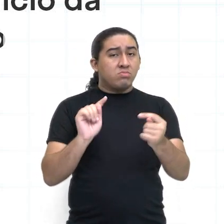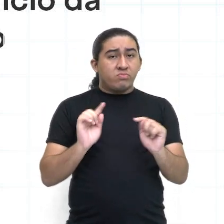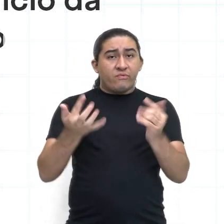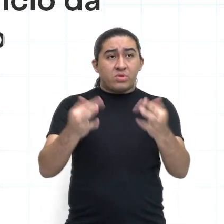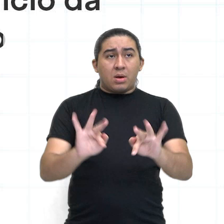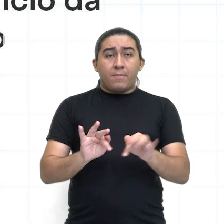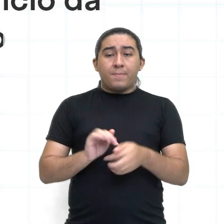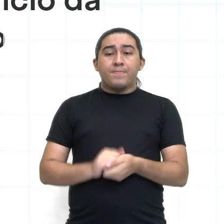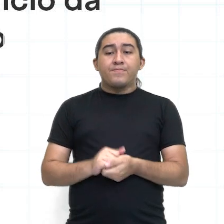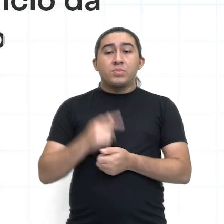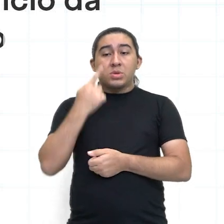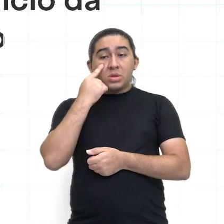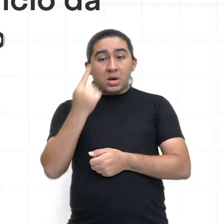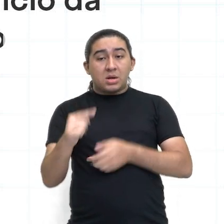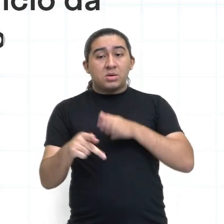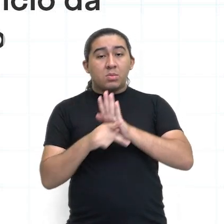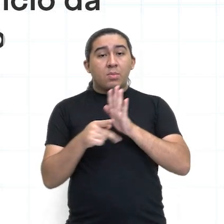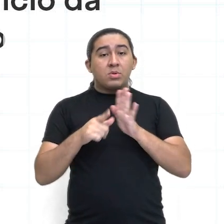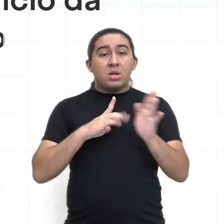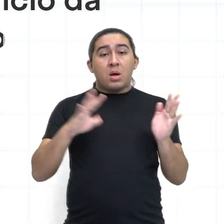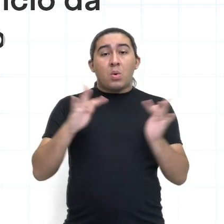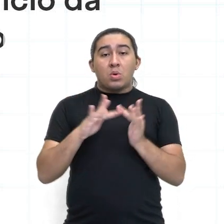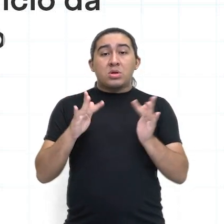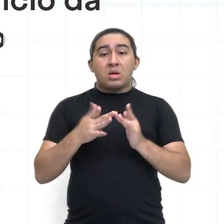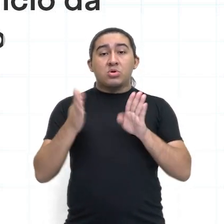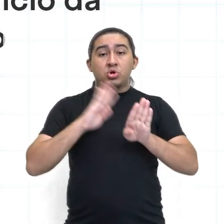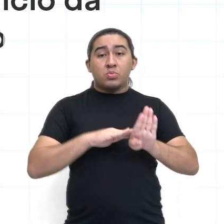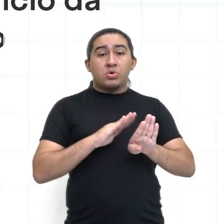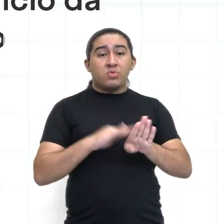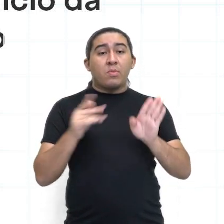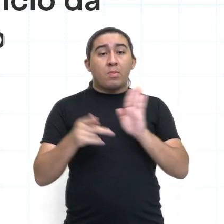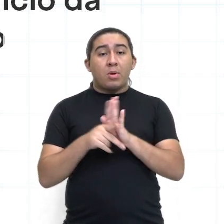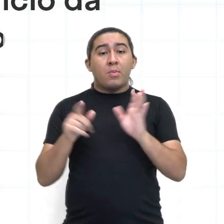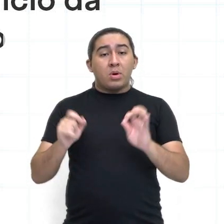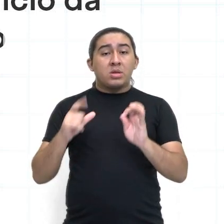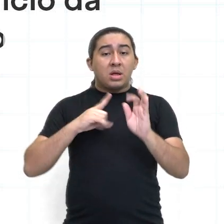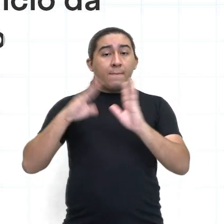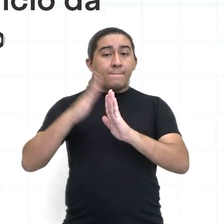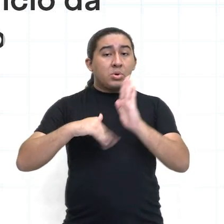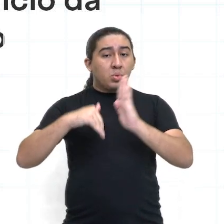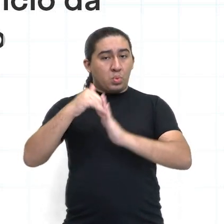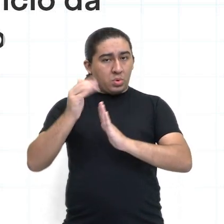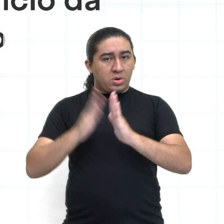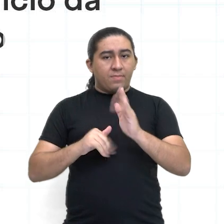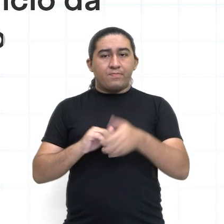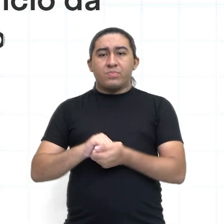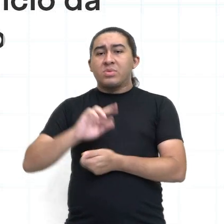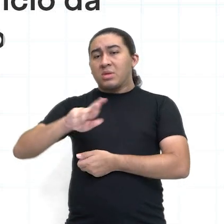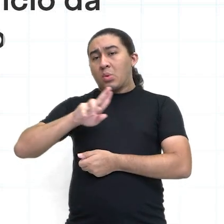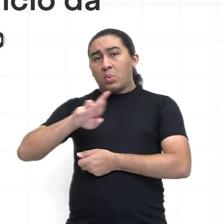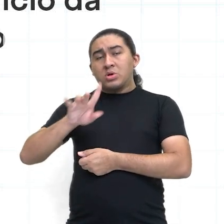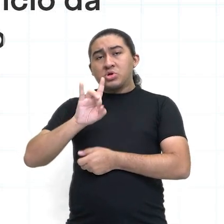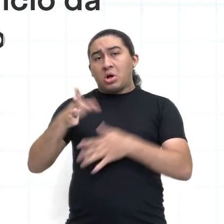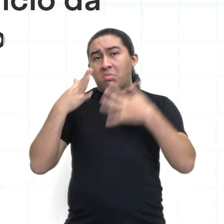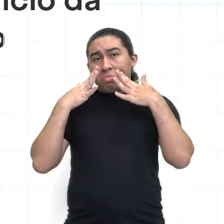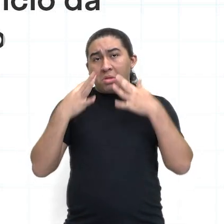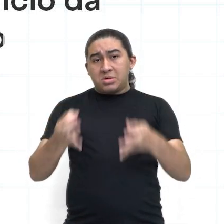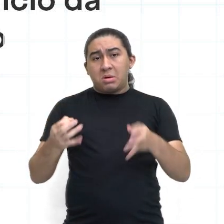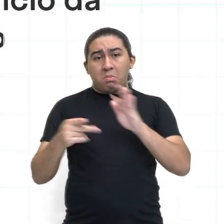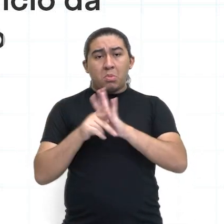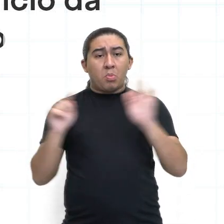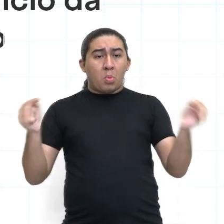A intenção é refletir de modo subjetivo sobre a peça artística, não apenas contemplara